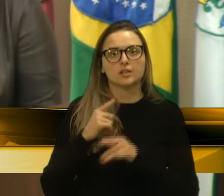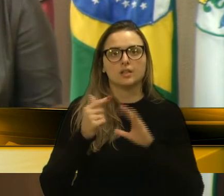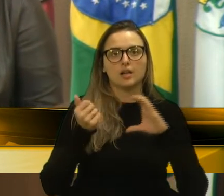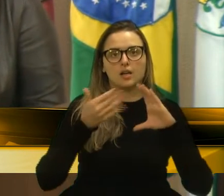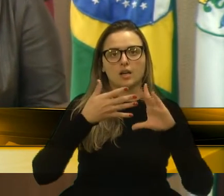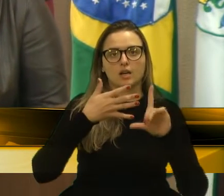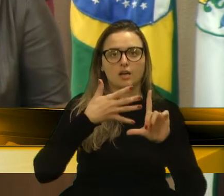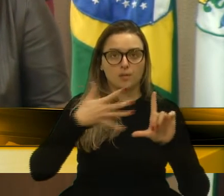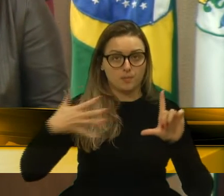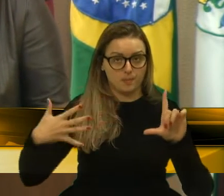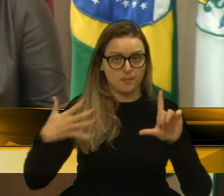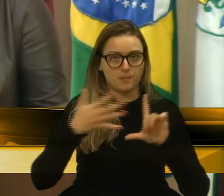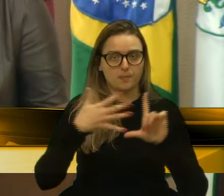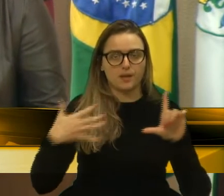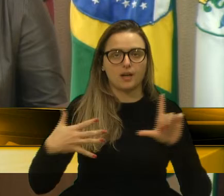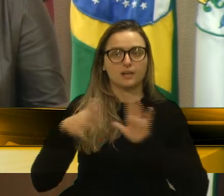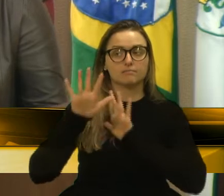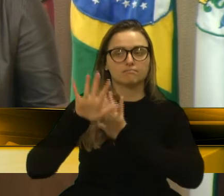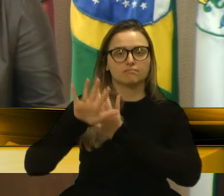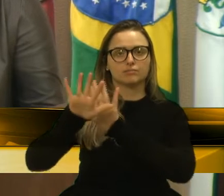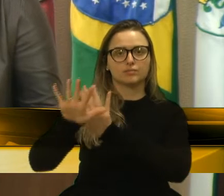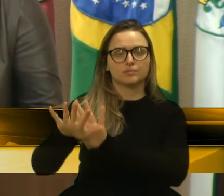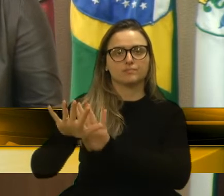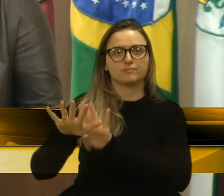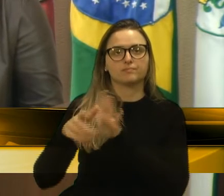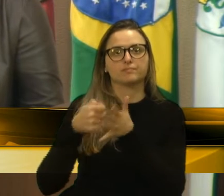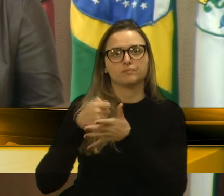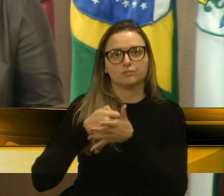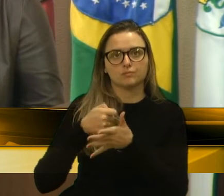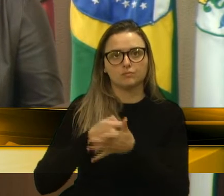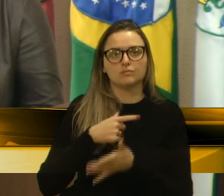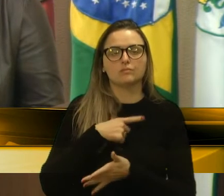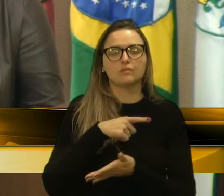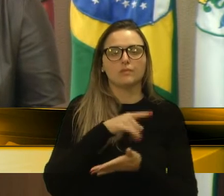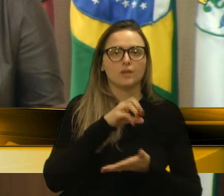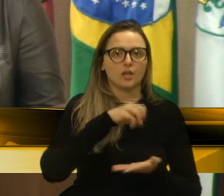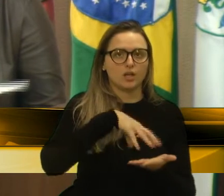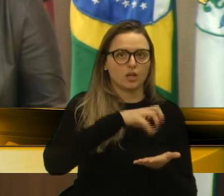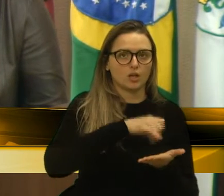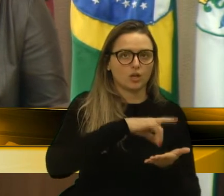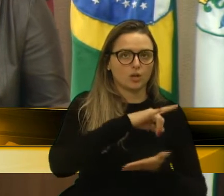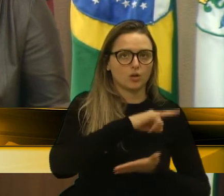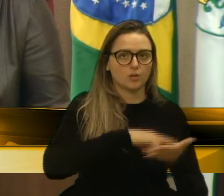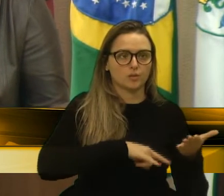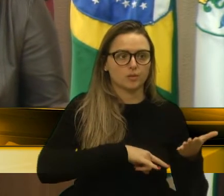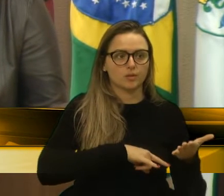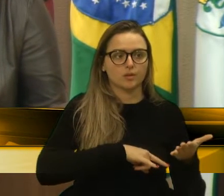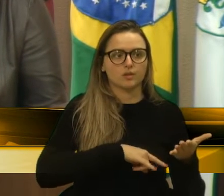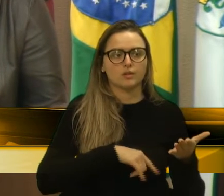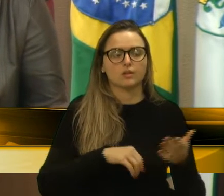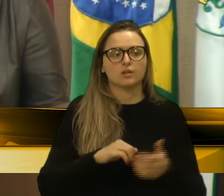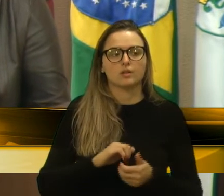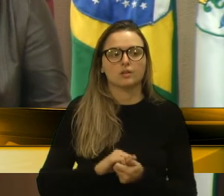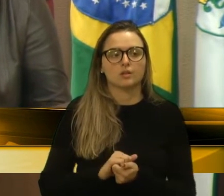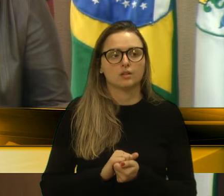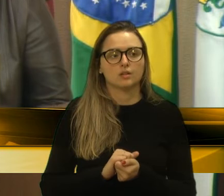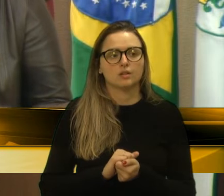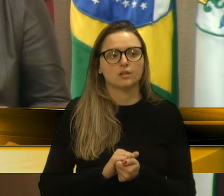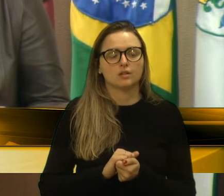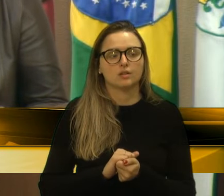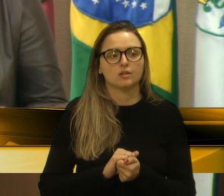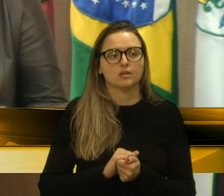ano, em novembro, e aqui eu tenho a cópia do ofício, né, ele solicita,